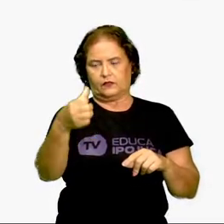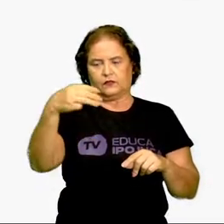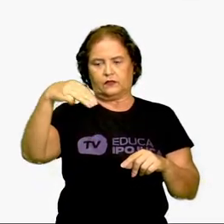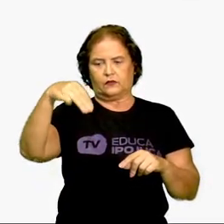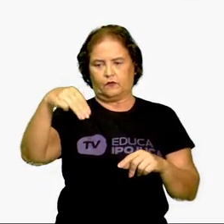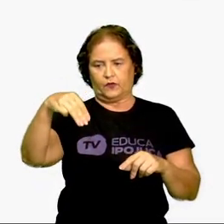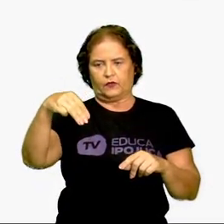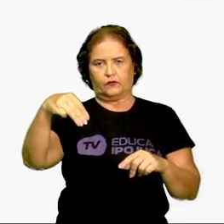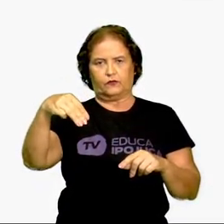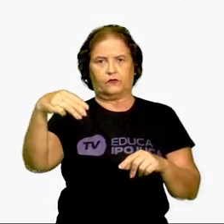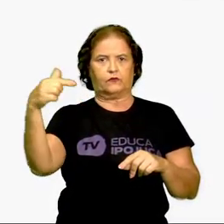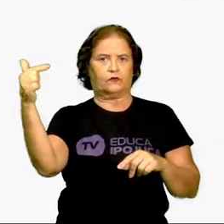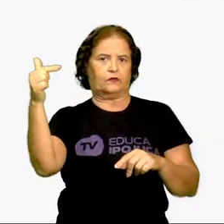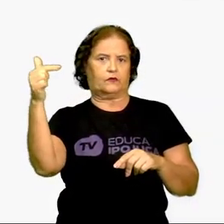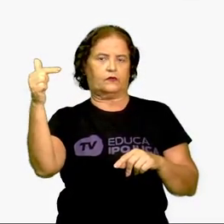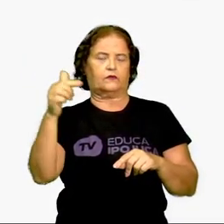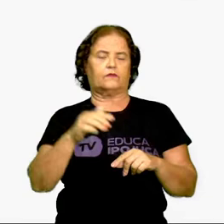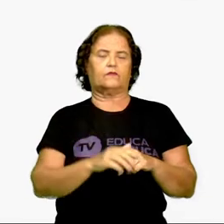medida ao quadrado.